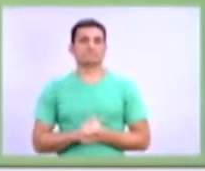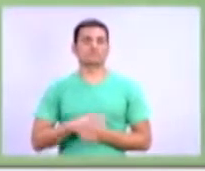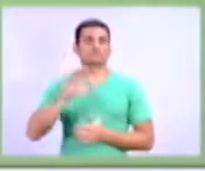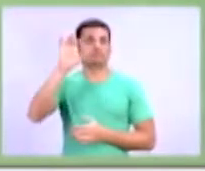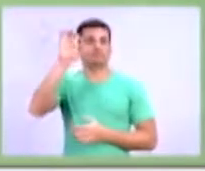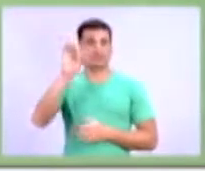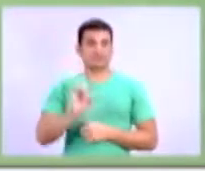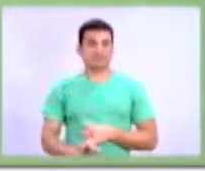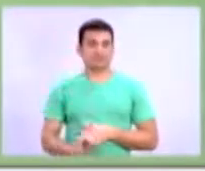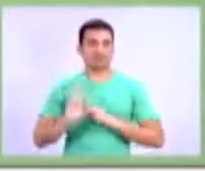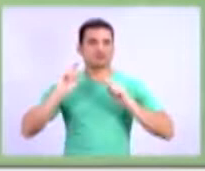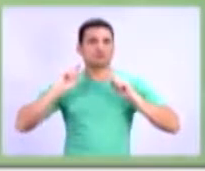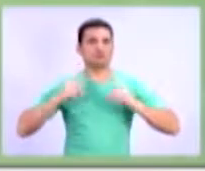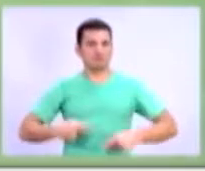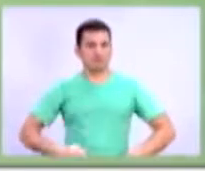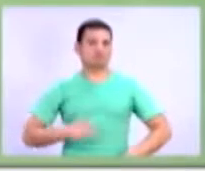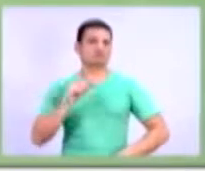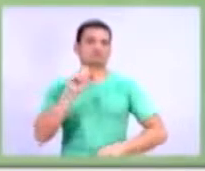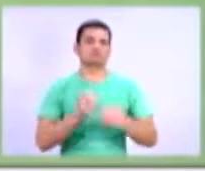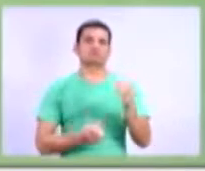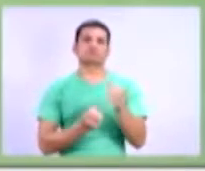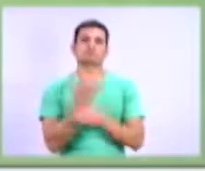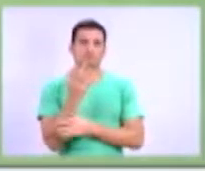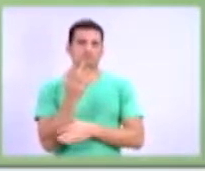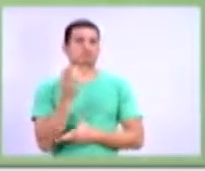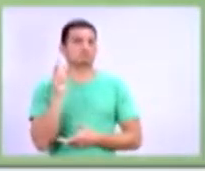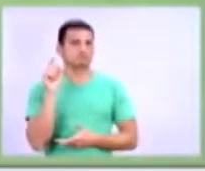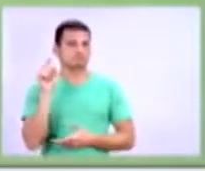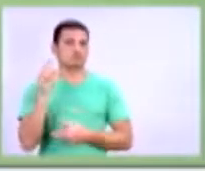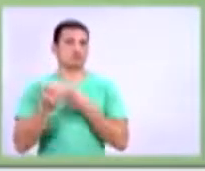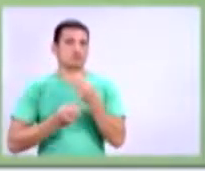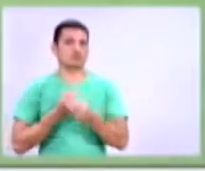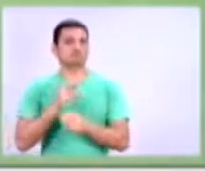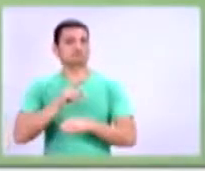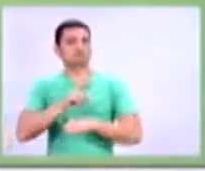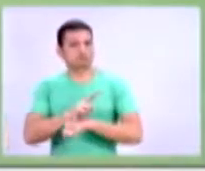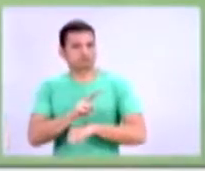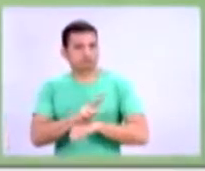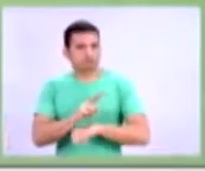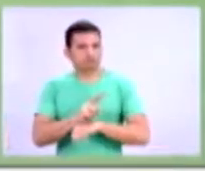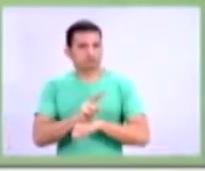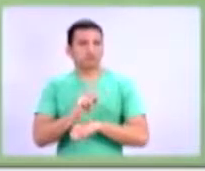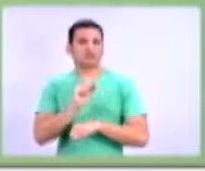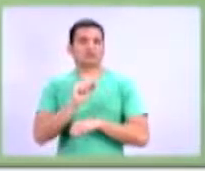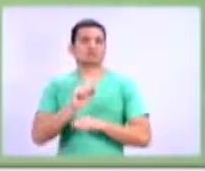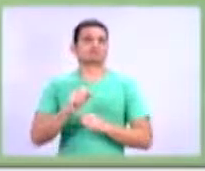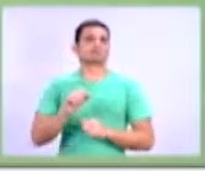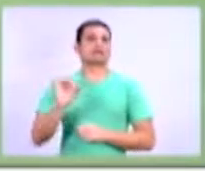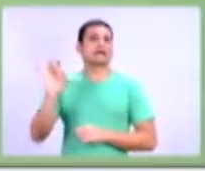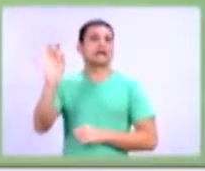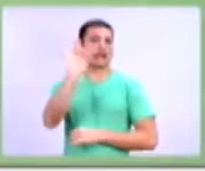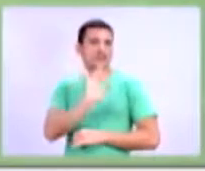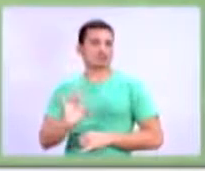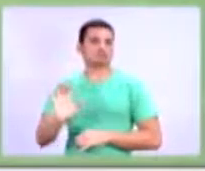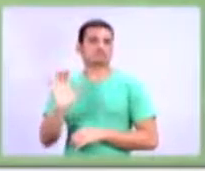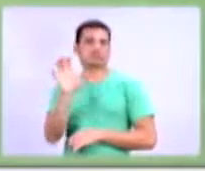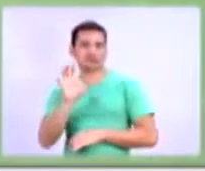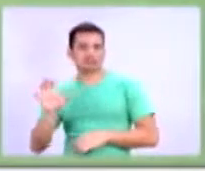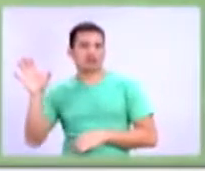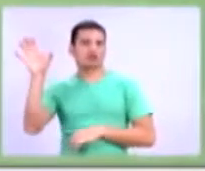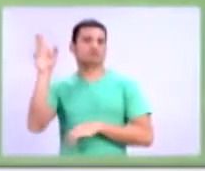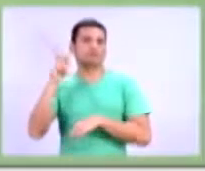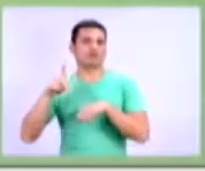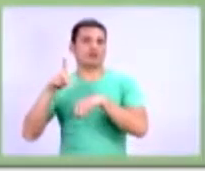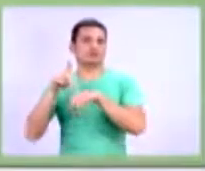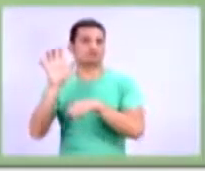foram criados nessa perspectiva, né, como guardiões da conduta dos estados. Então, a ONU,